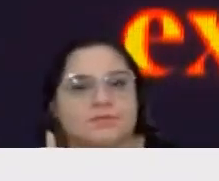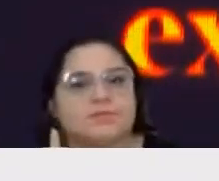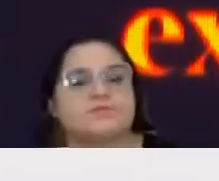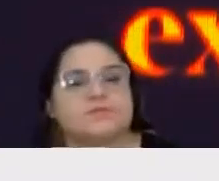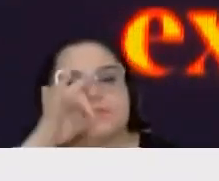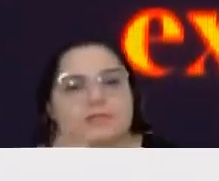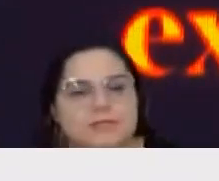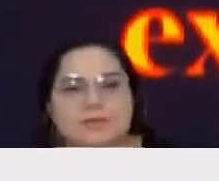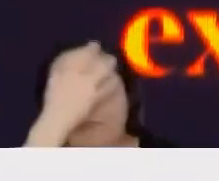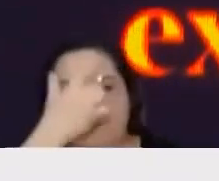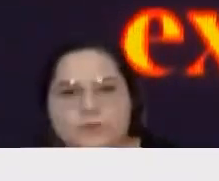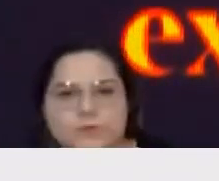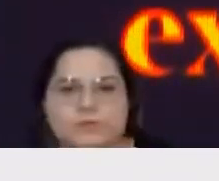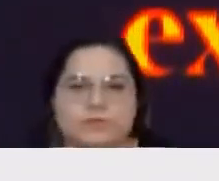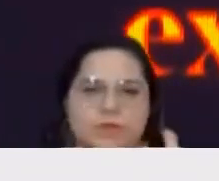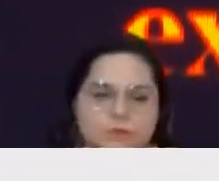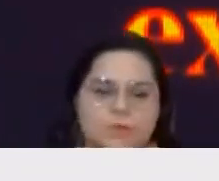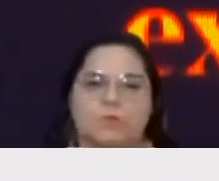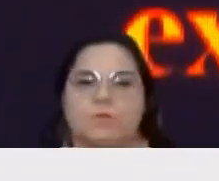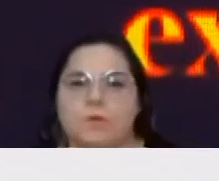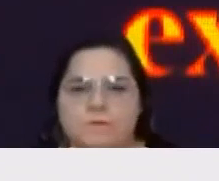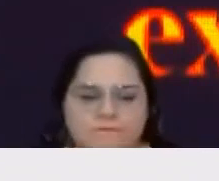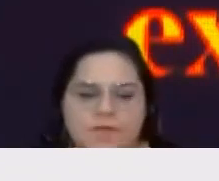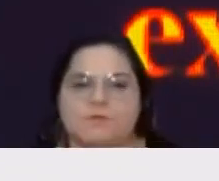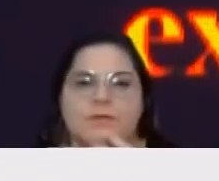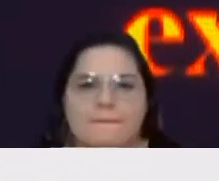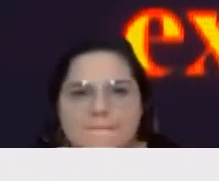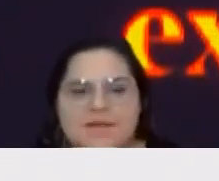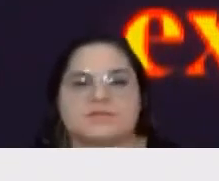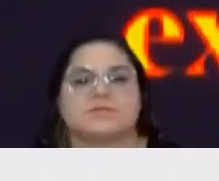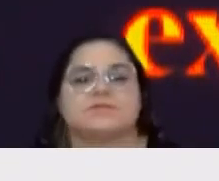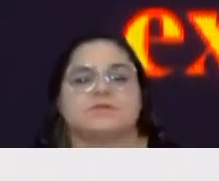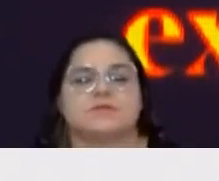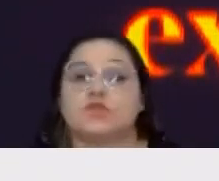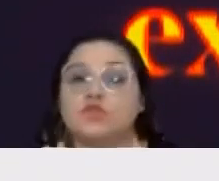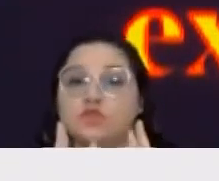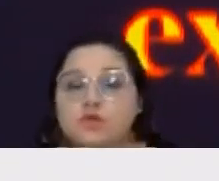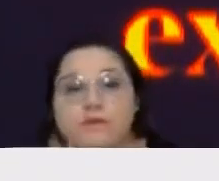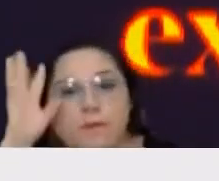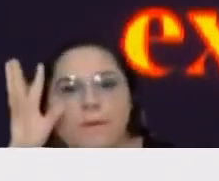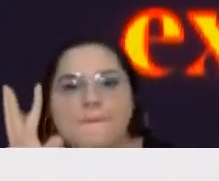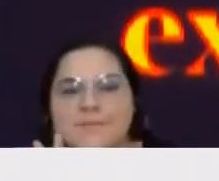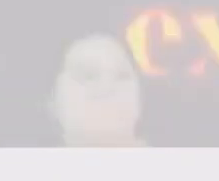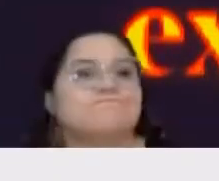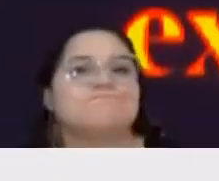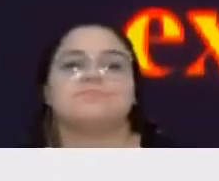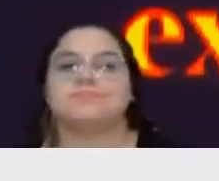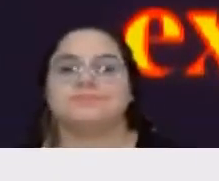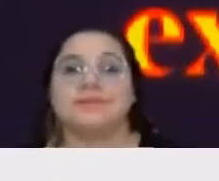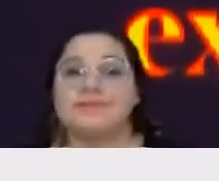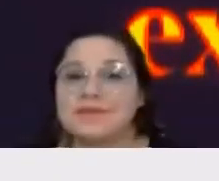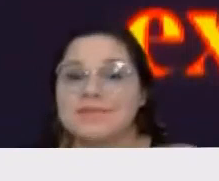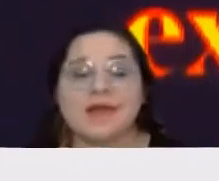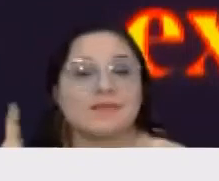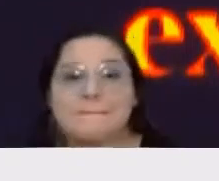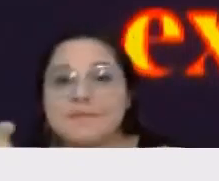governo, poderes da República vão entender os anseios da sociedade. Porque esse